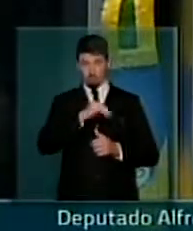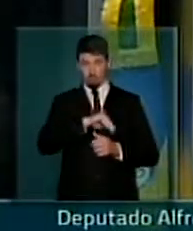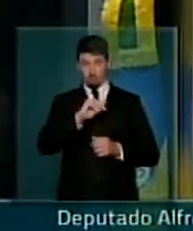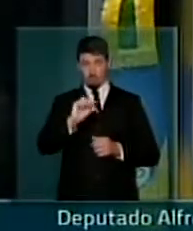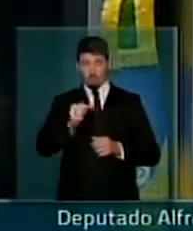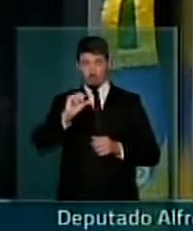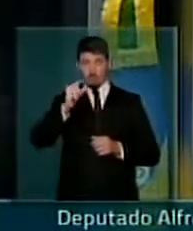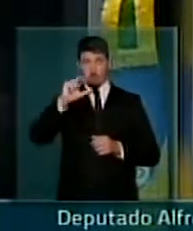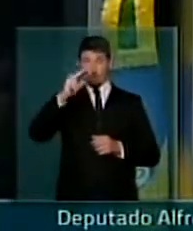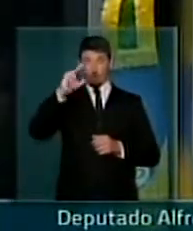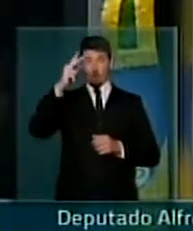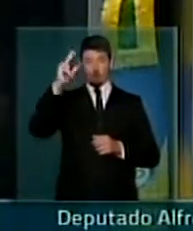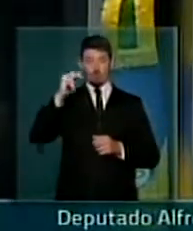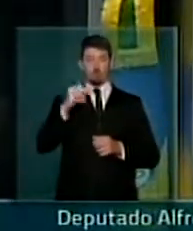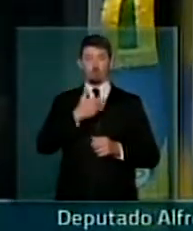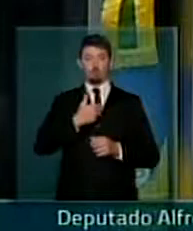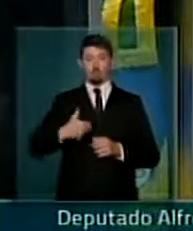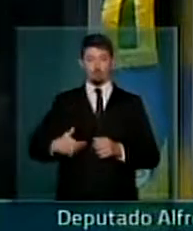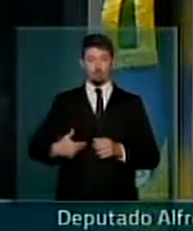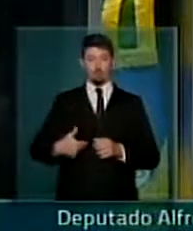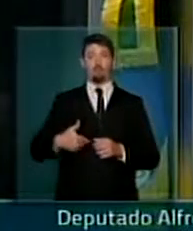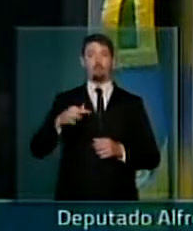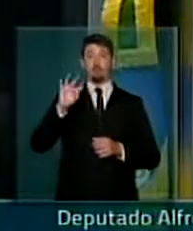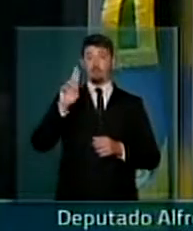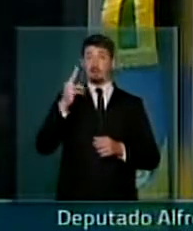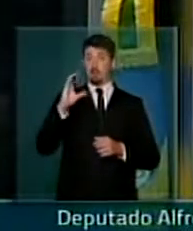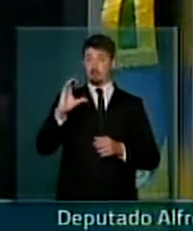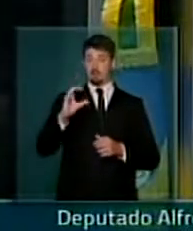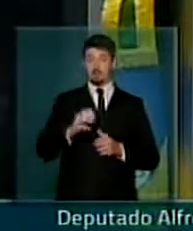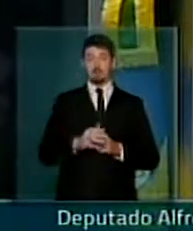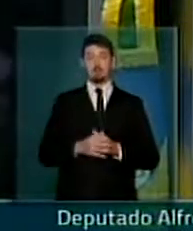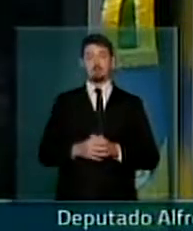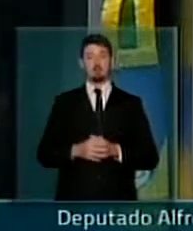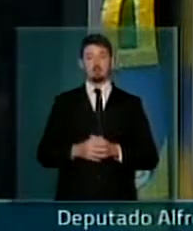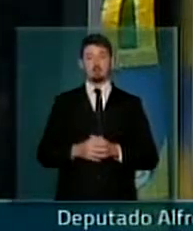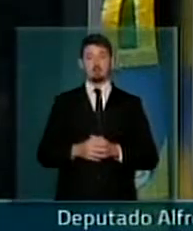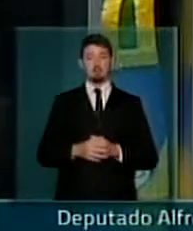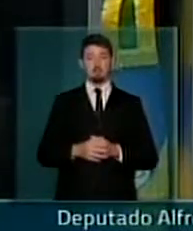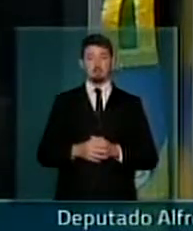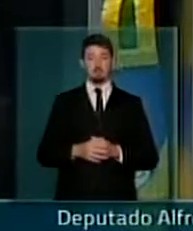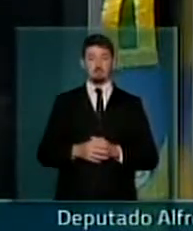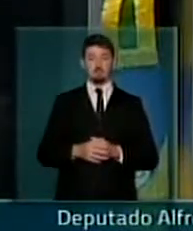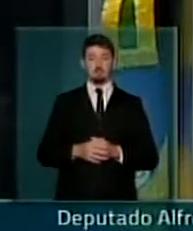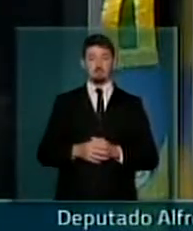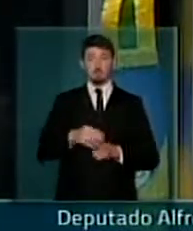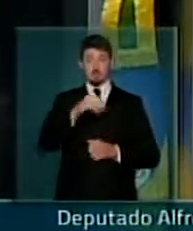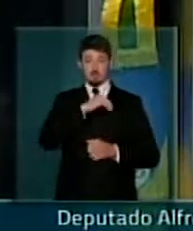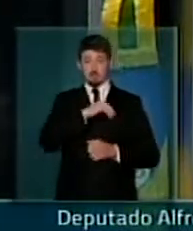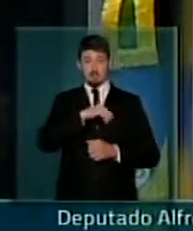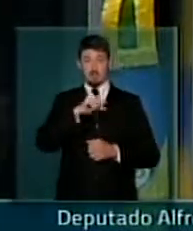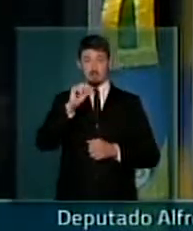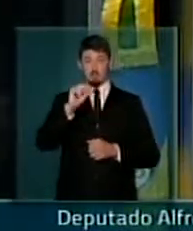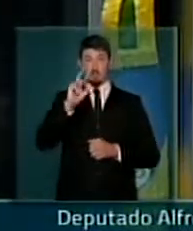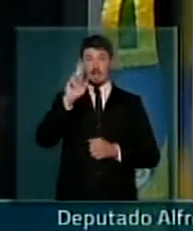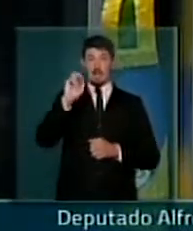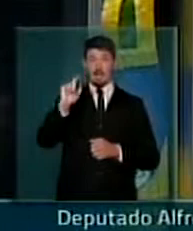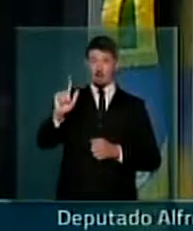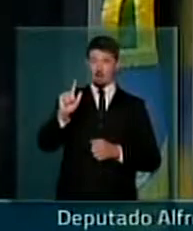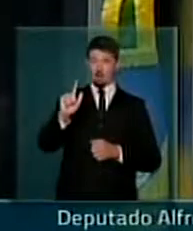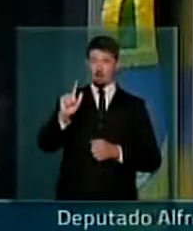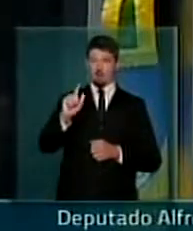aumentou na época do governo Fernando Henrique, salário mínimo real. O salário mínimo real